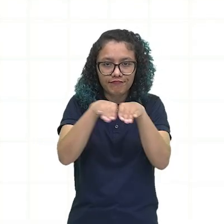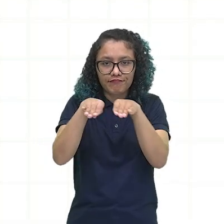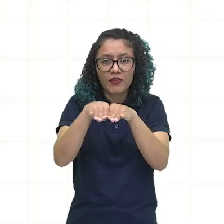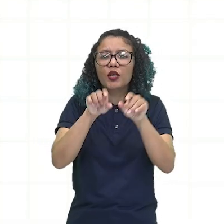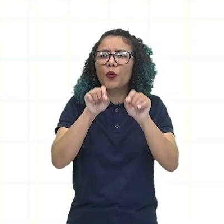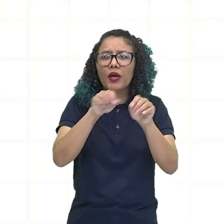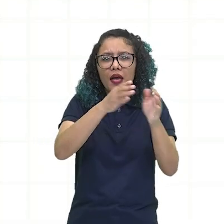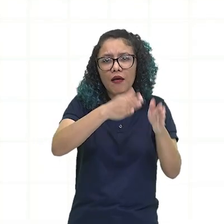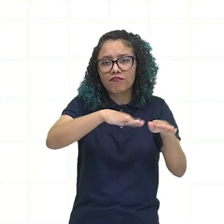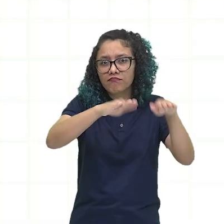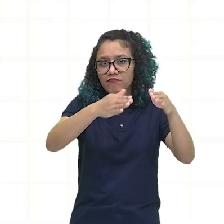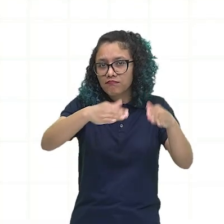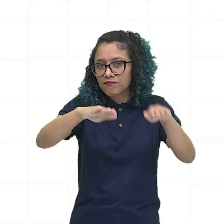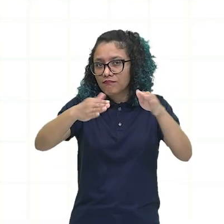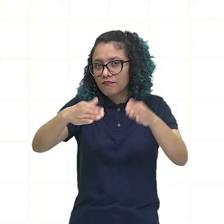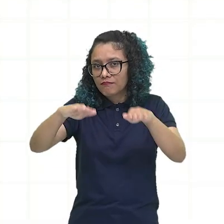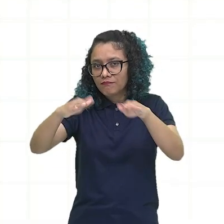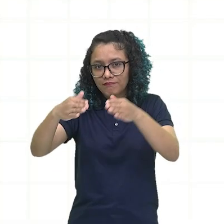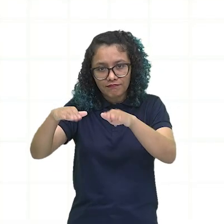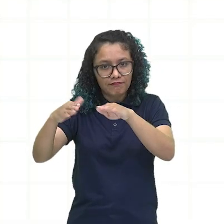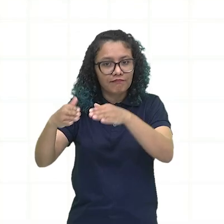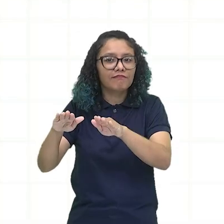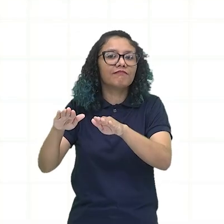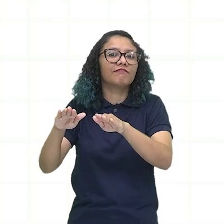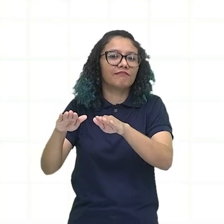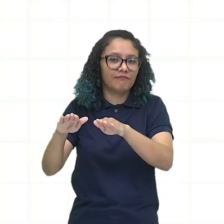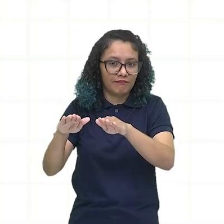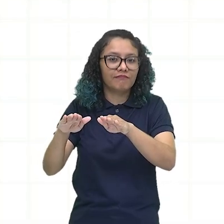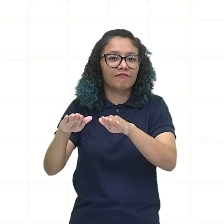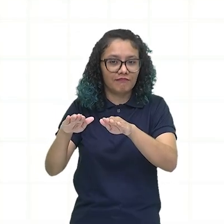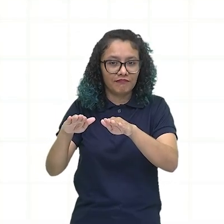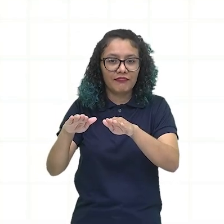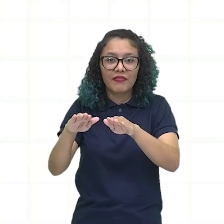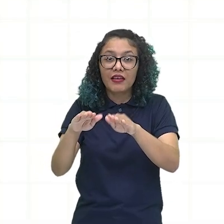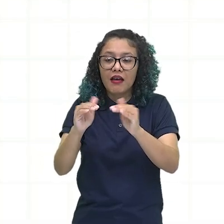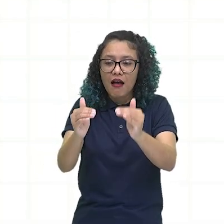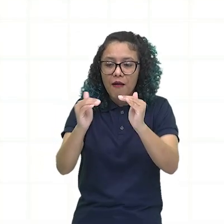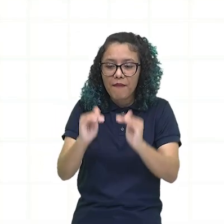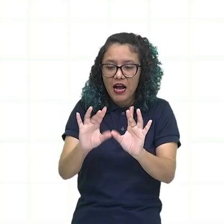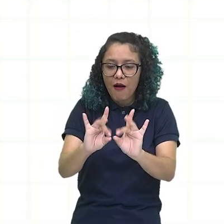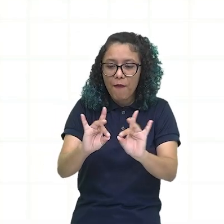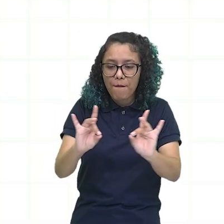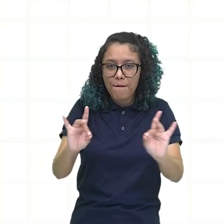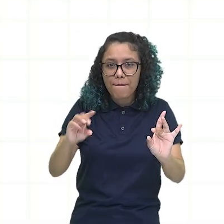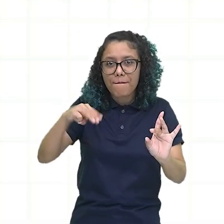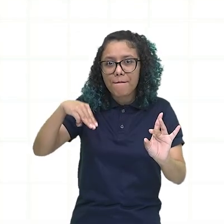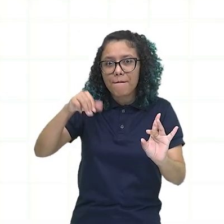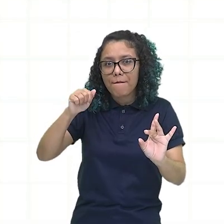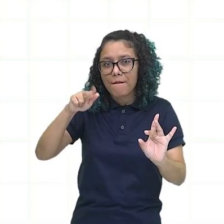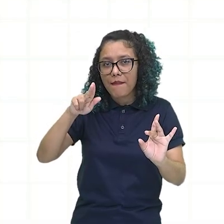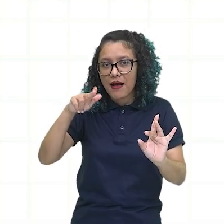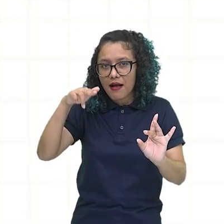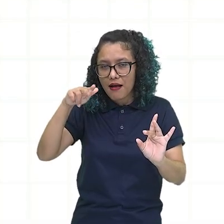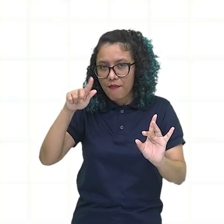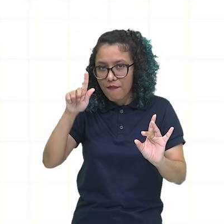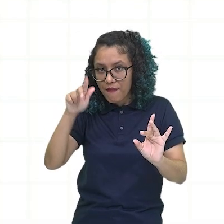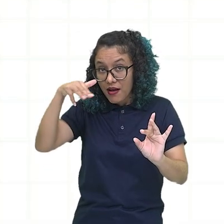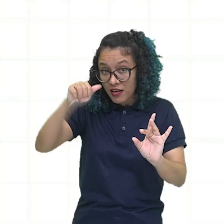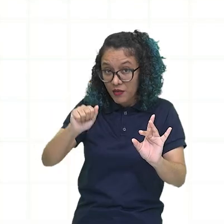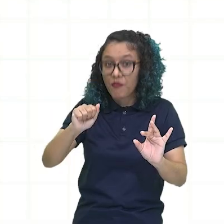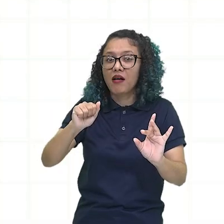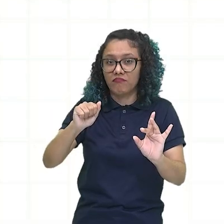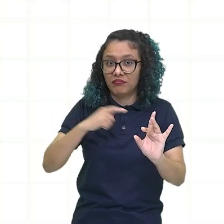flutuam. Olha só, eles estão aqui, ó, sobre esse magma que está presente lá no manto.